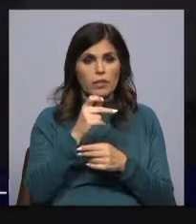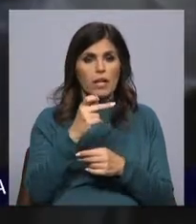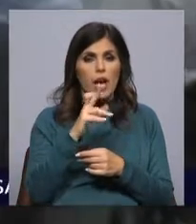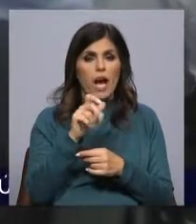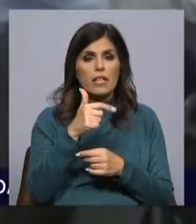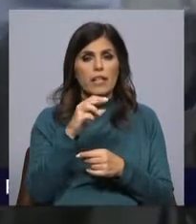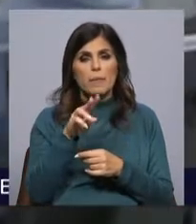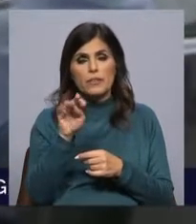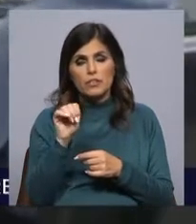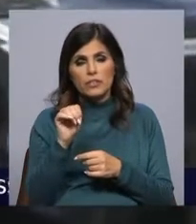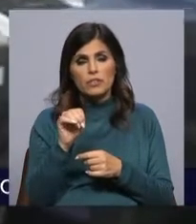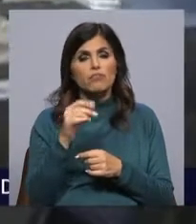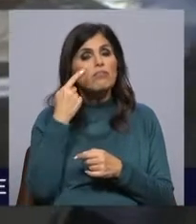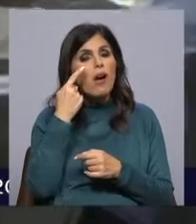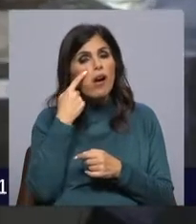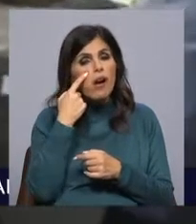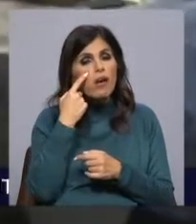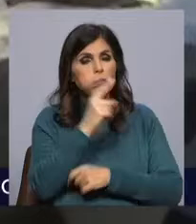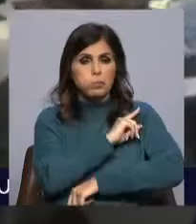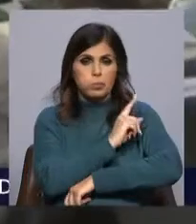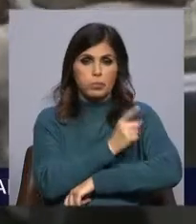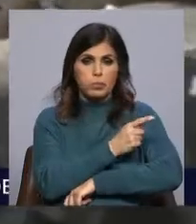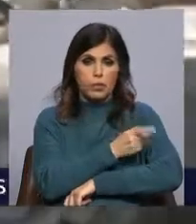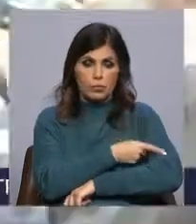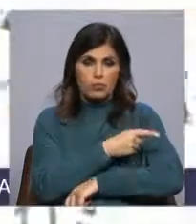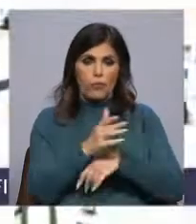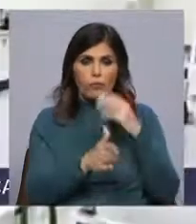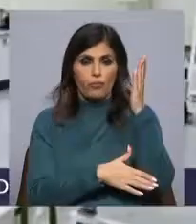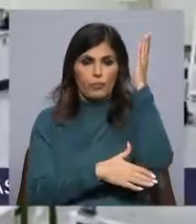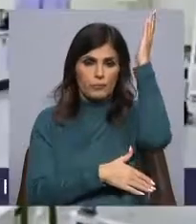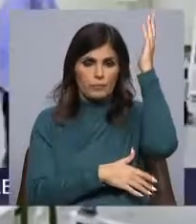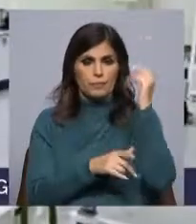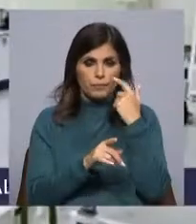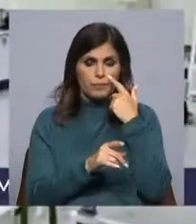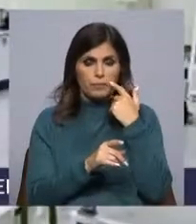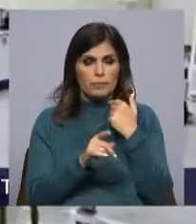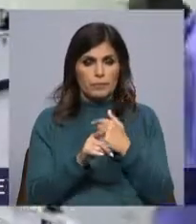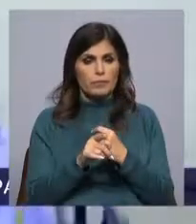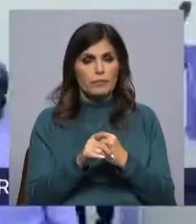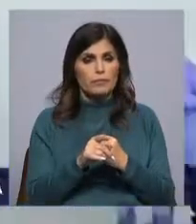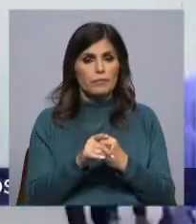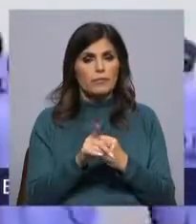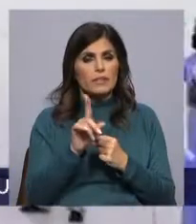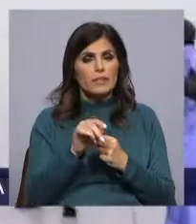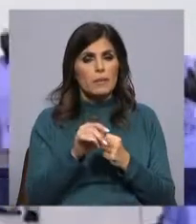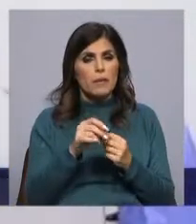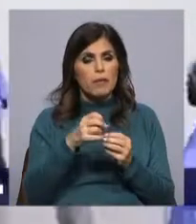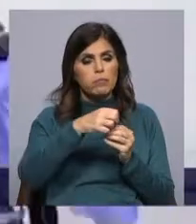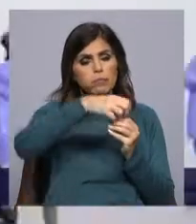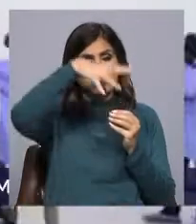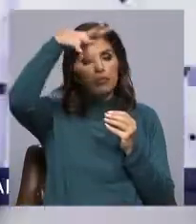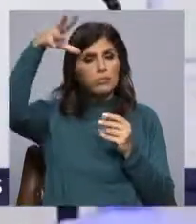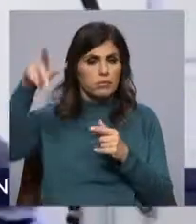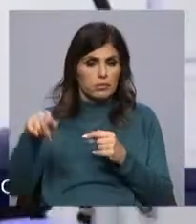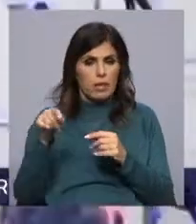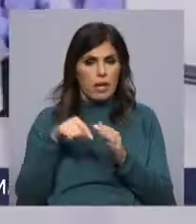o teste do seu grande, poderoso foguetão, o Space Launch System, e também da sua cápsula